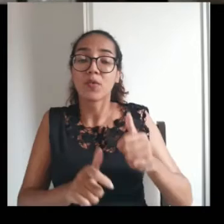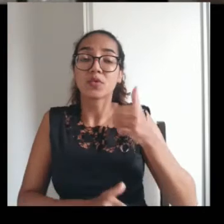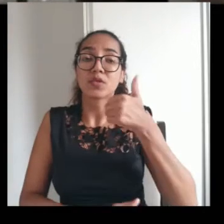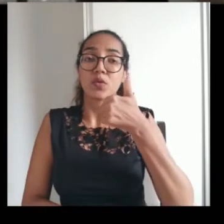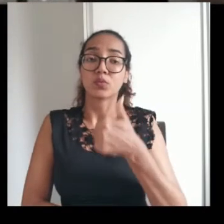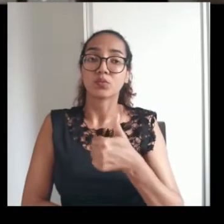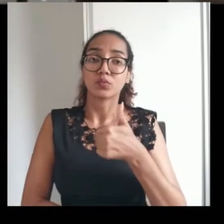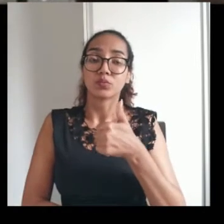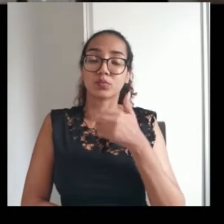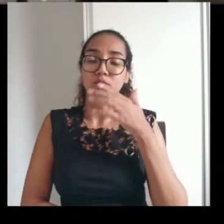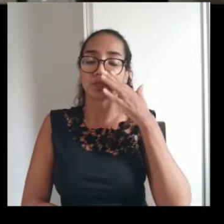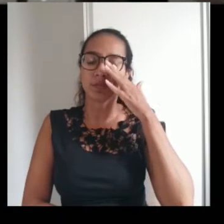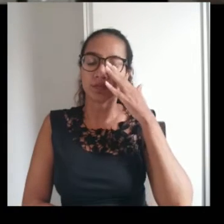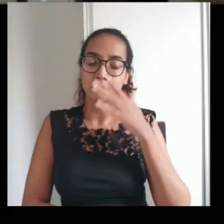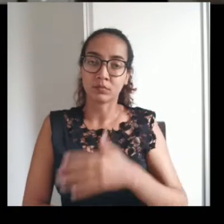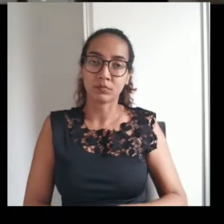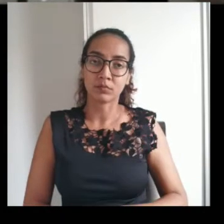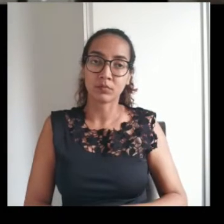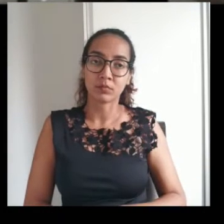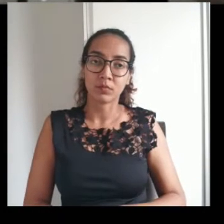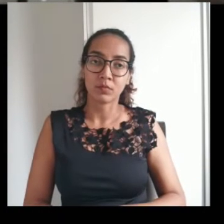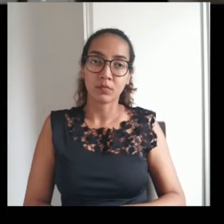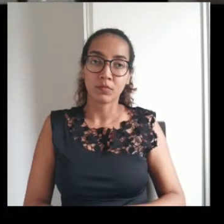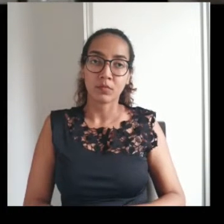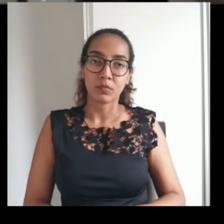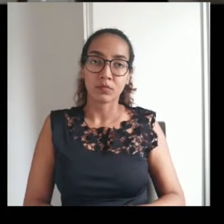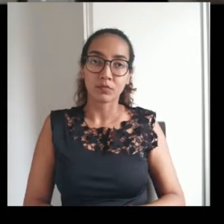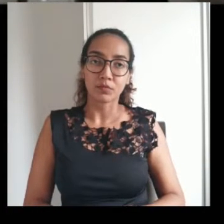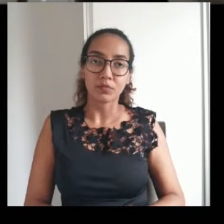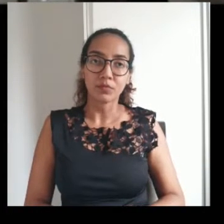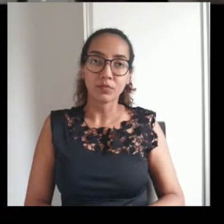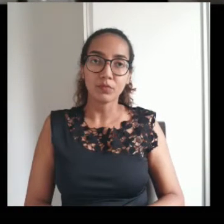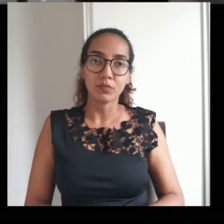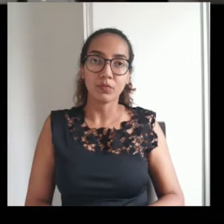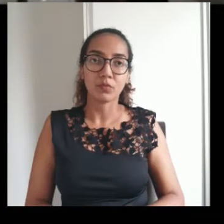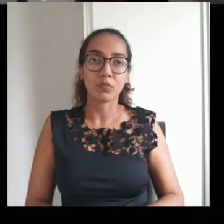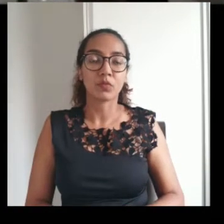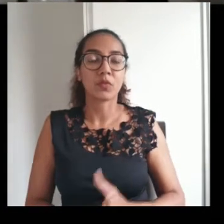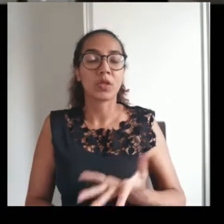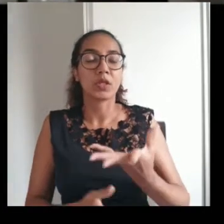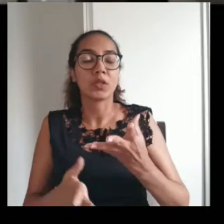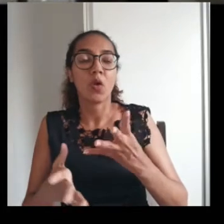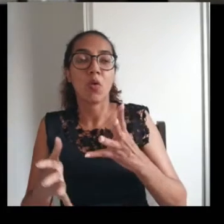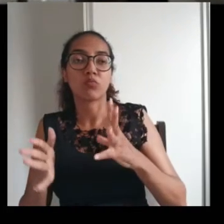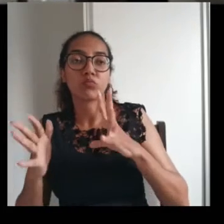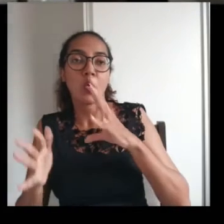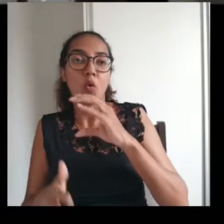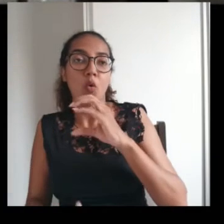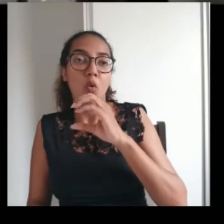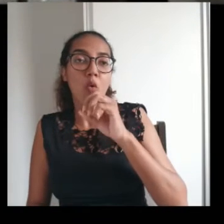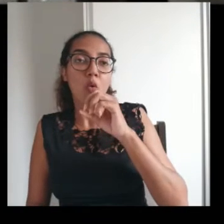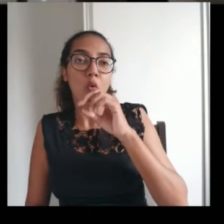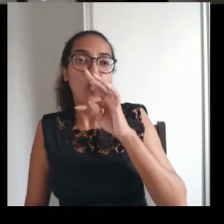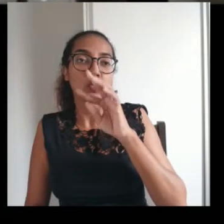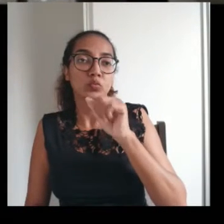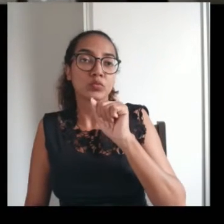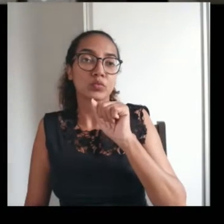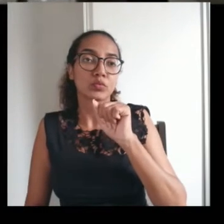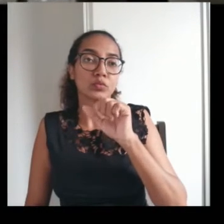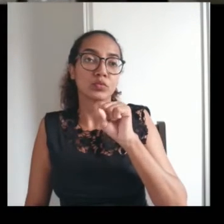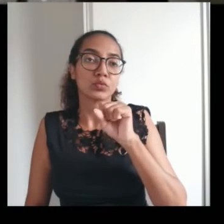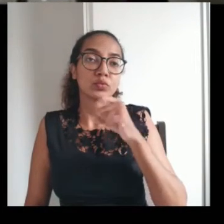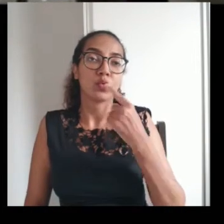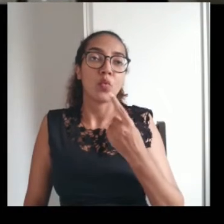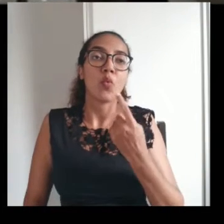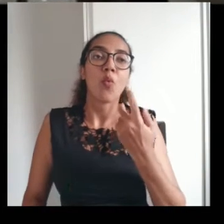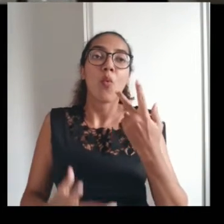que eu aponto para esse array aí, né? Contas 1 é igual a nulo, vamos imaginar, certo? Tá